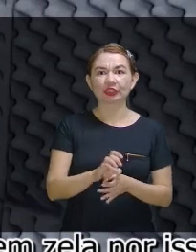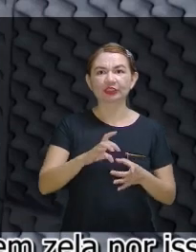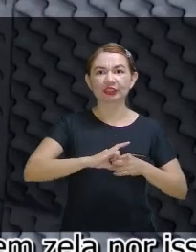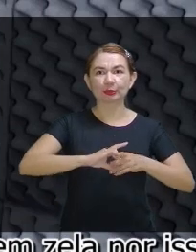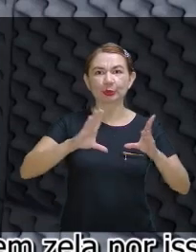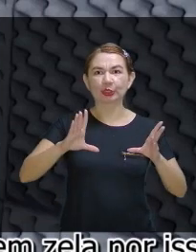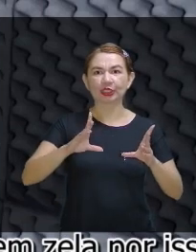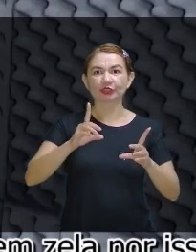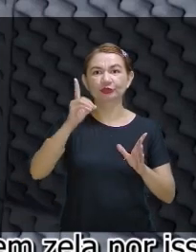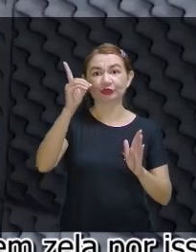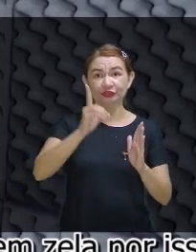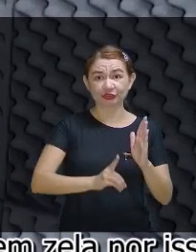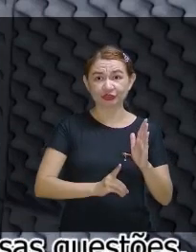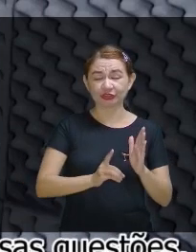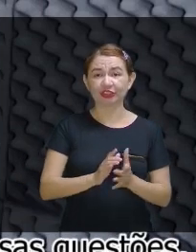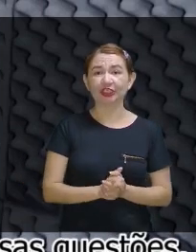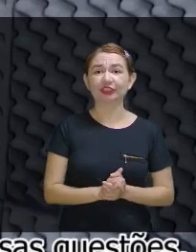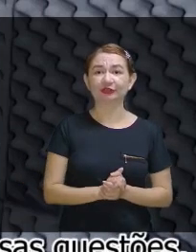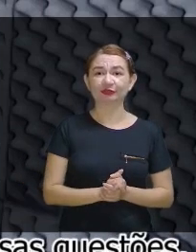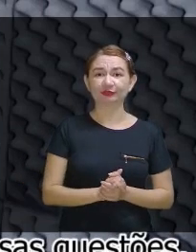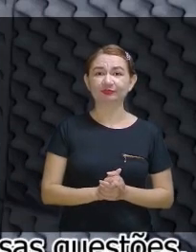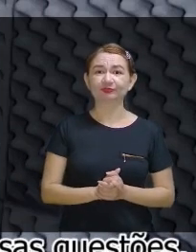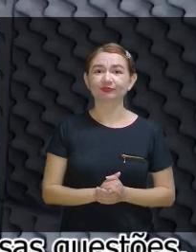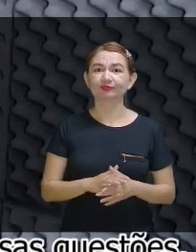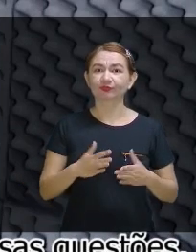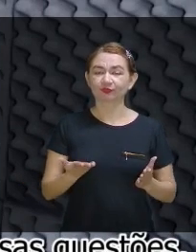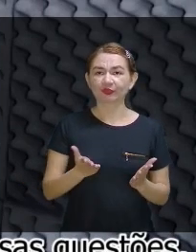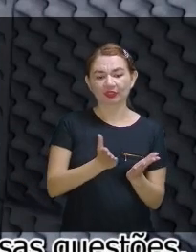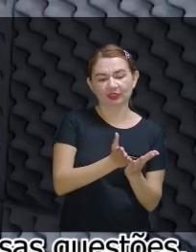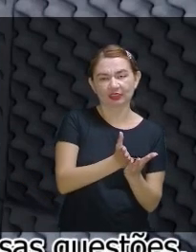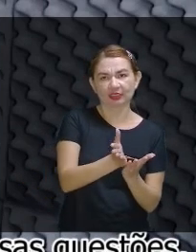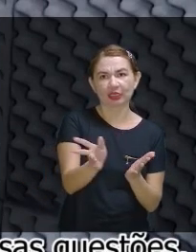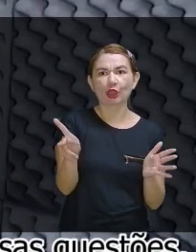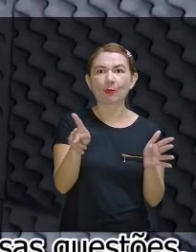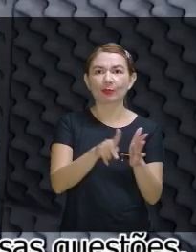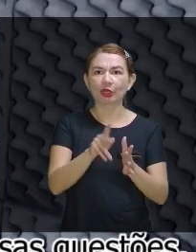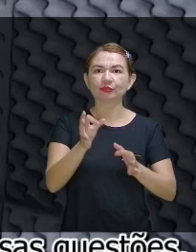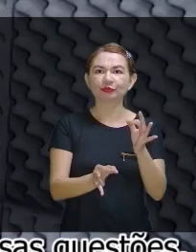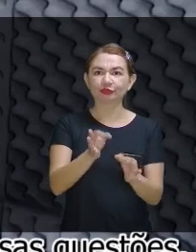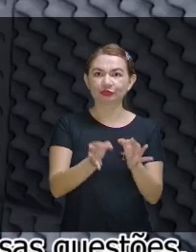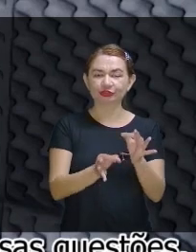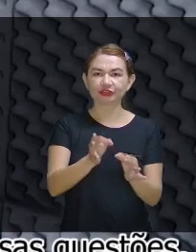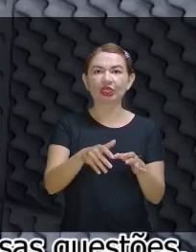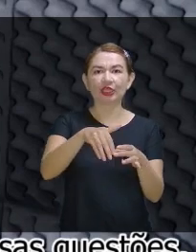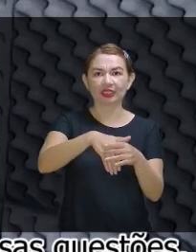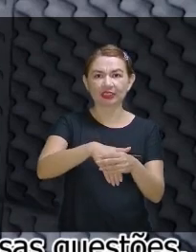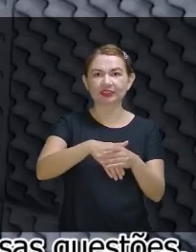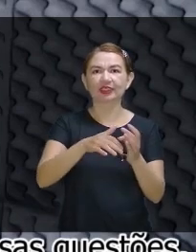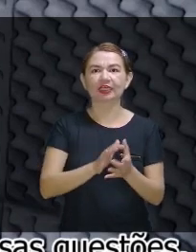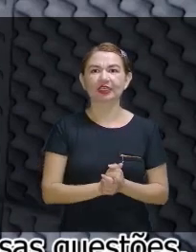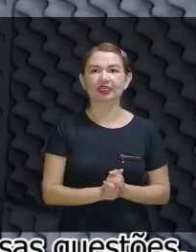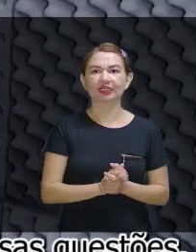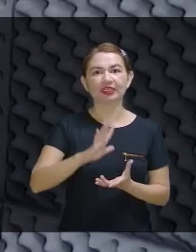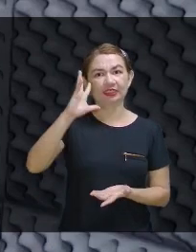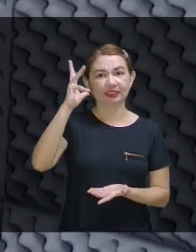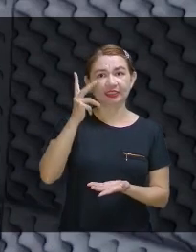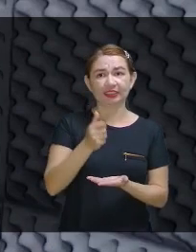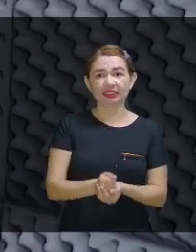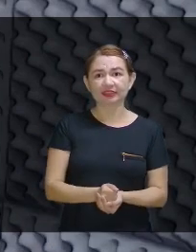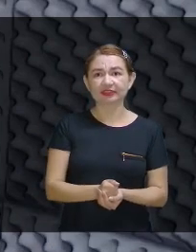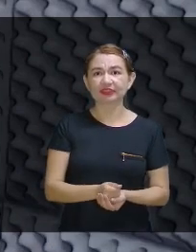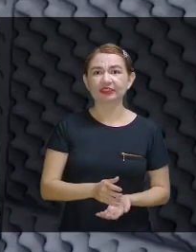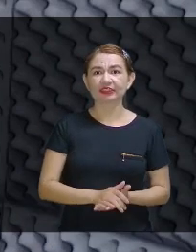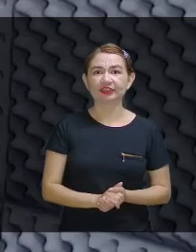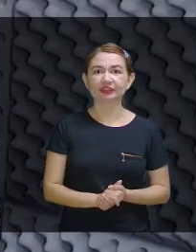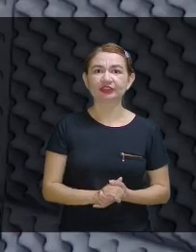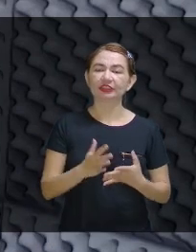direito, e justamente quem zela por isso é esse ramo especializado do Poder Judiciário que decide essas questões, que